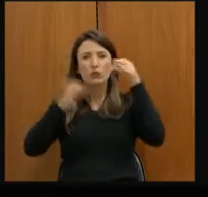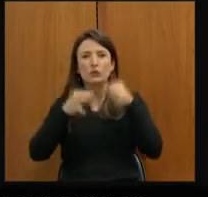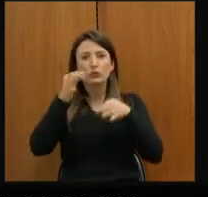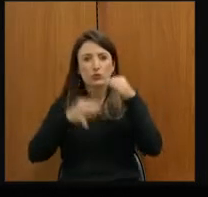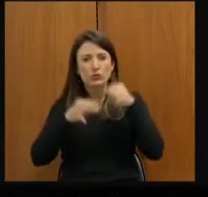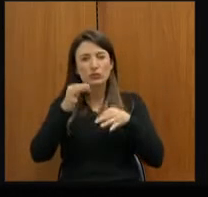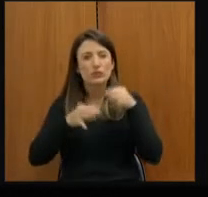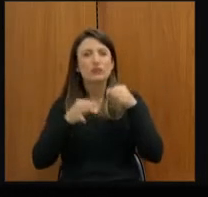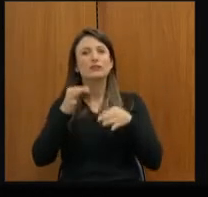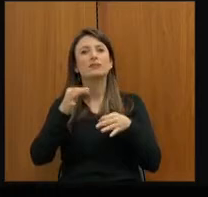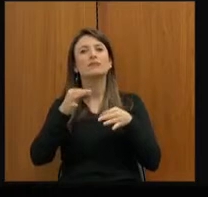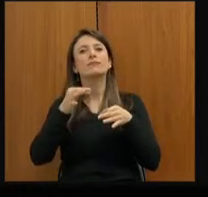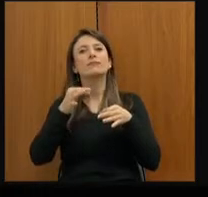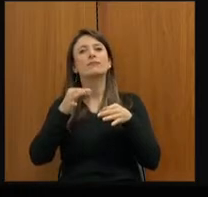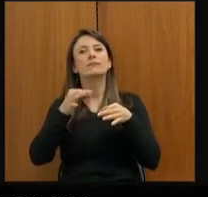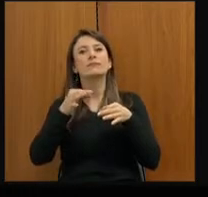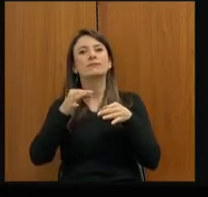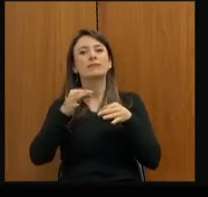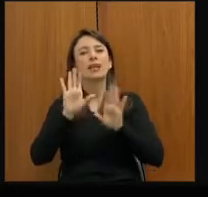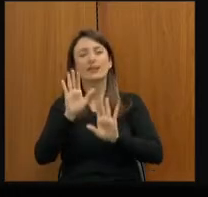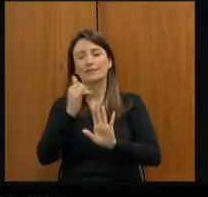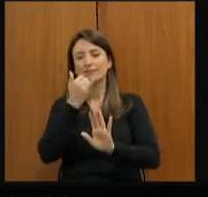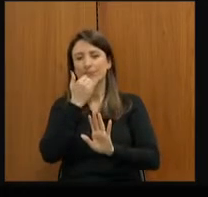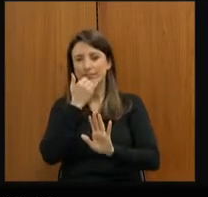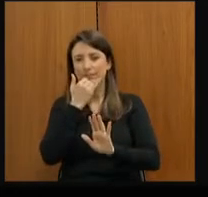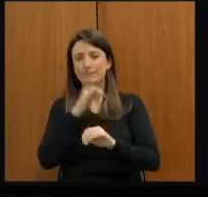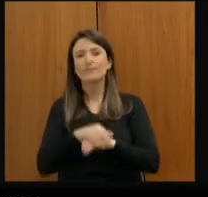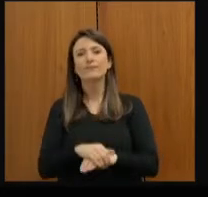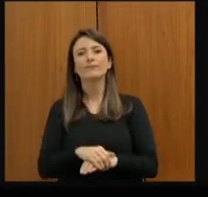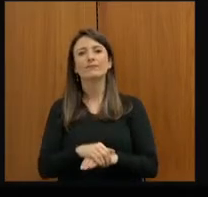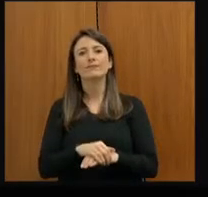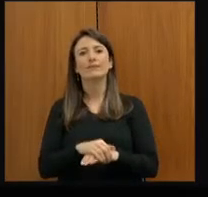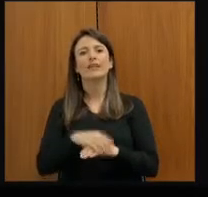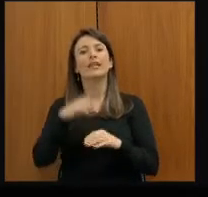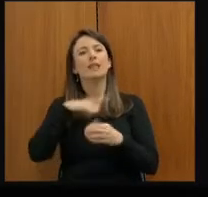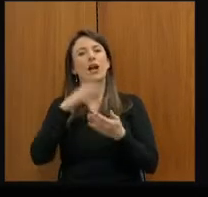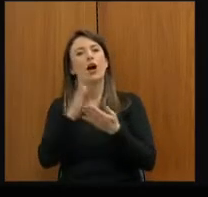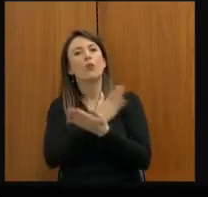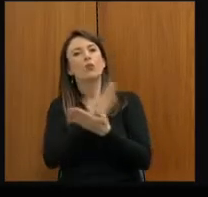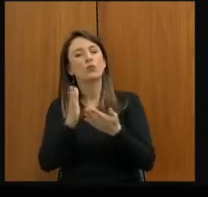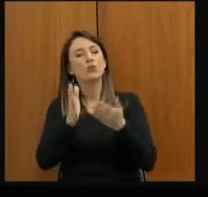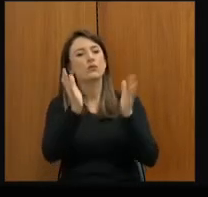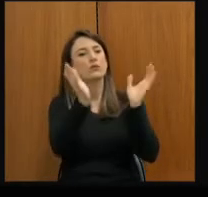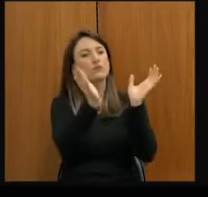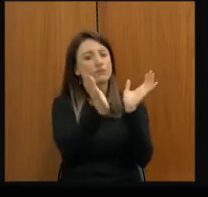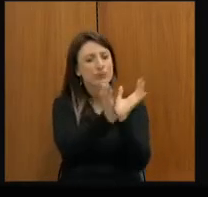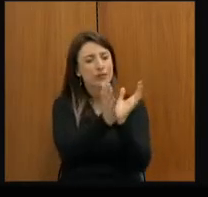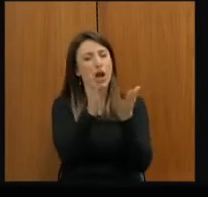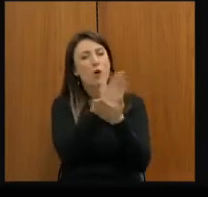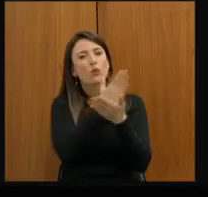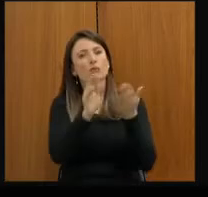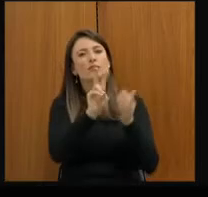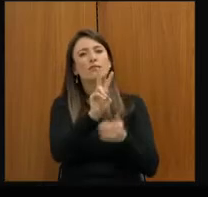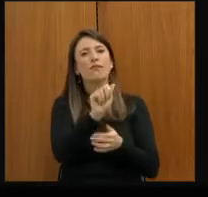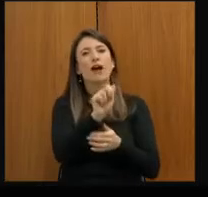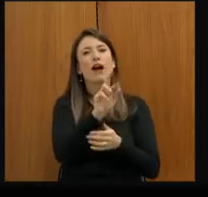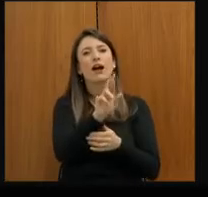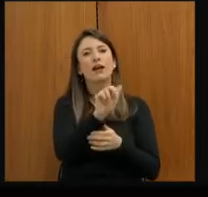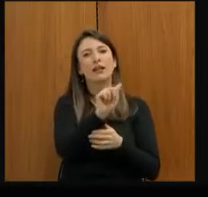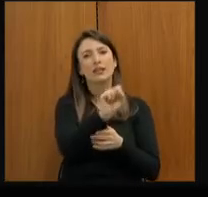competência a desculpa a determinado juízos né determinado as varas que a gente